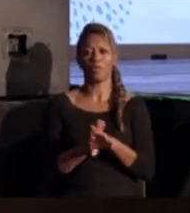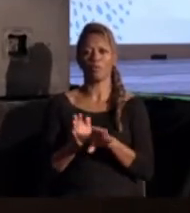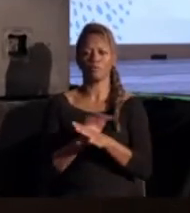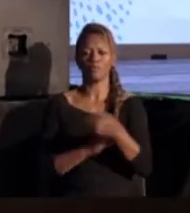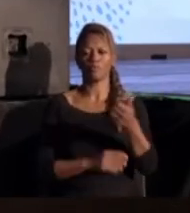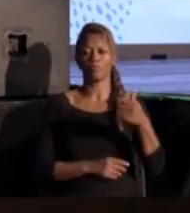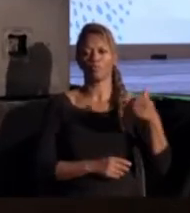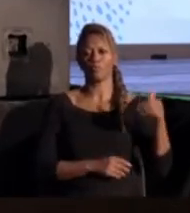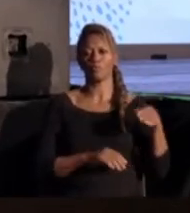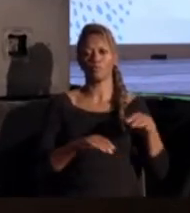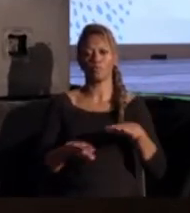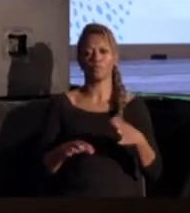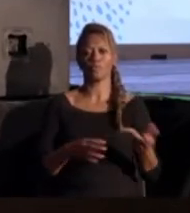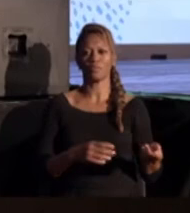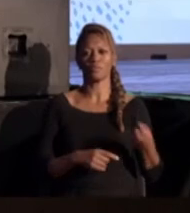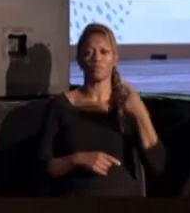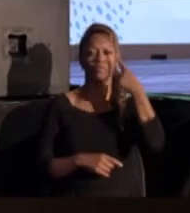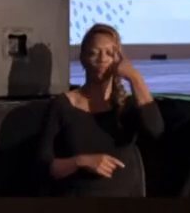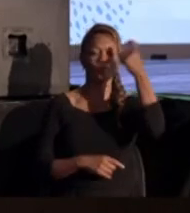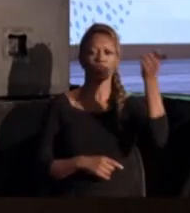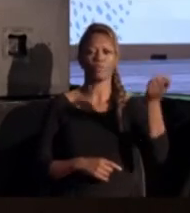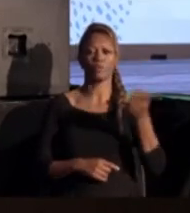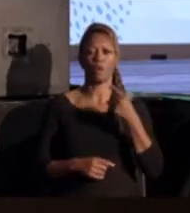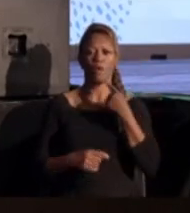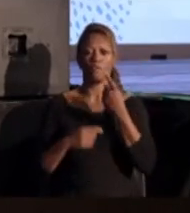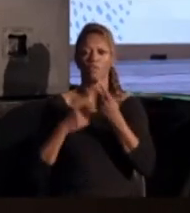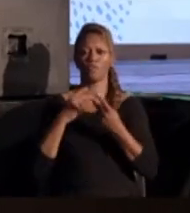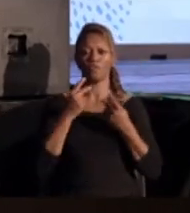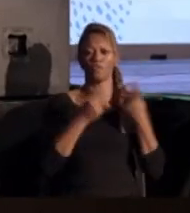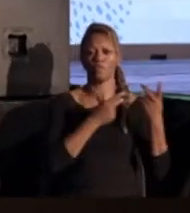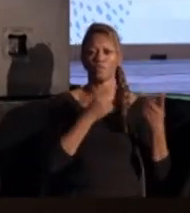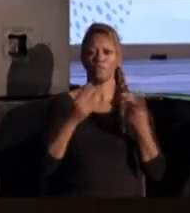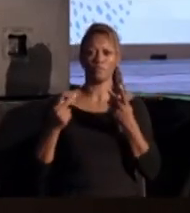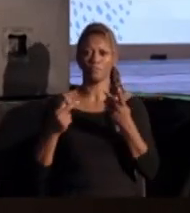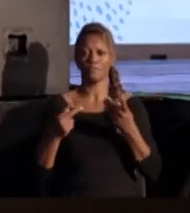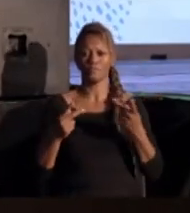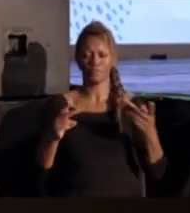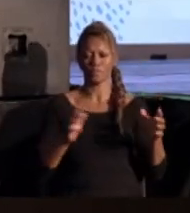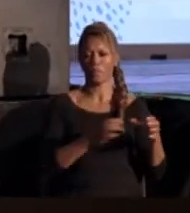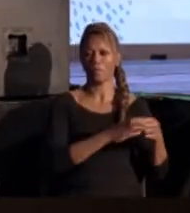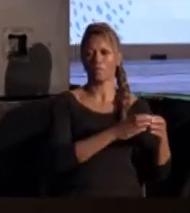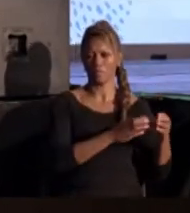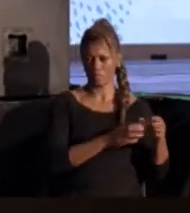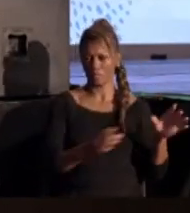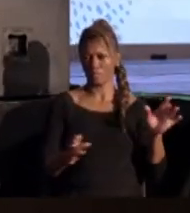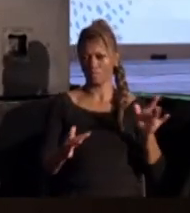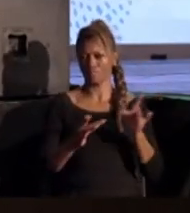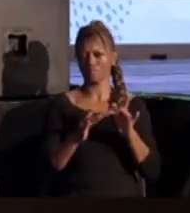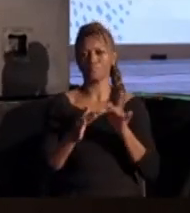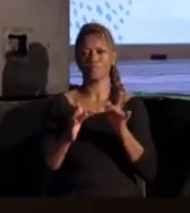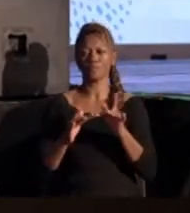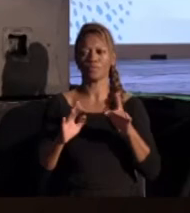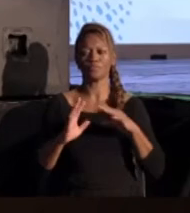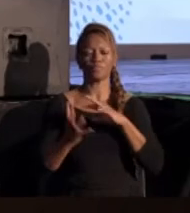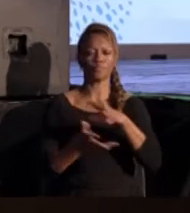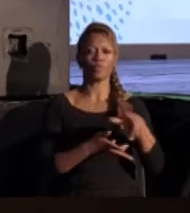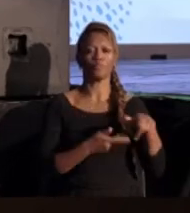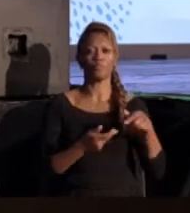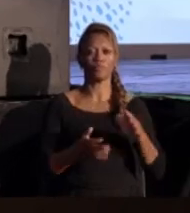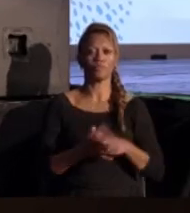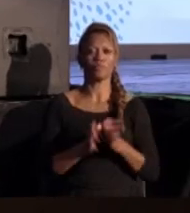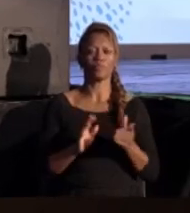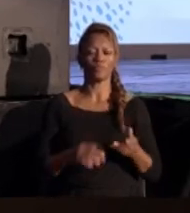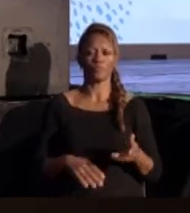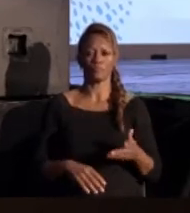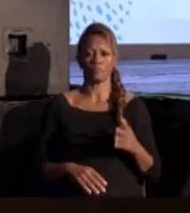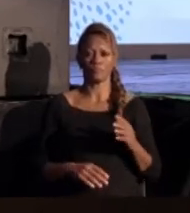o projeto parte da ideia de Boca enquanto um território capaz de conectar o sujeito ao mundo. Para